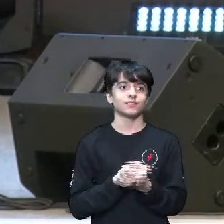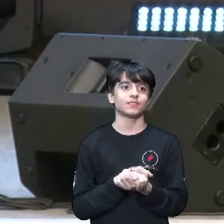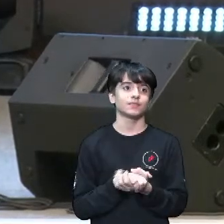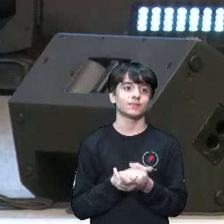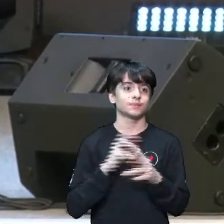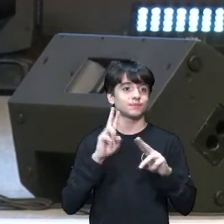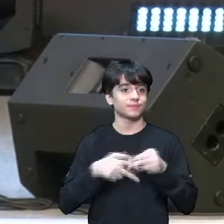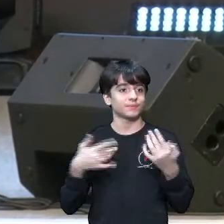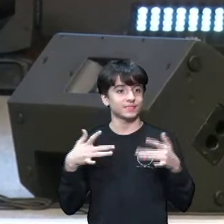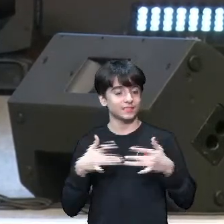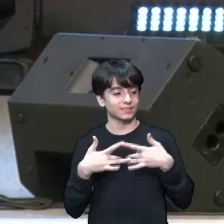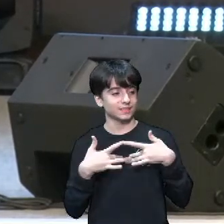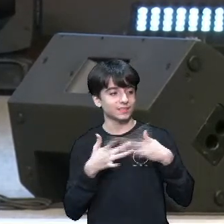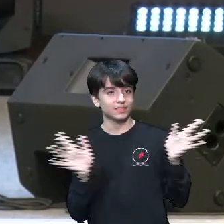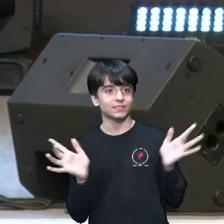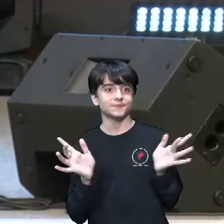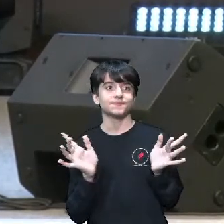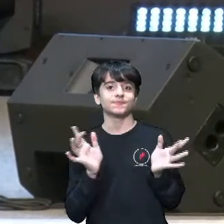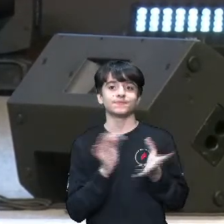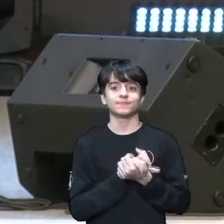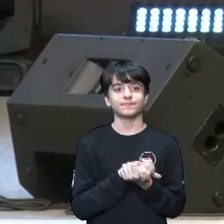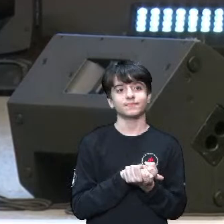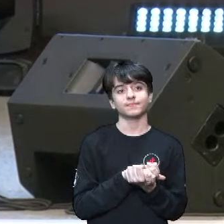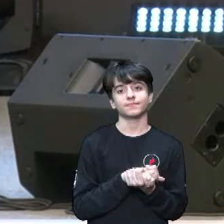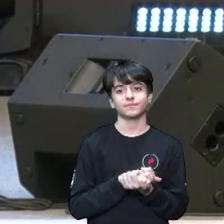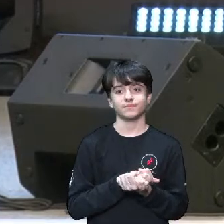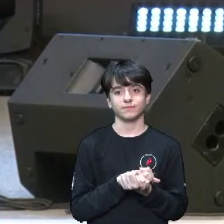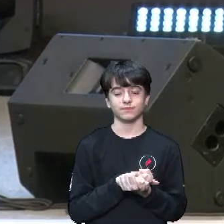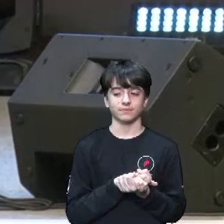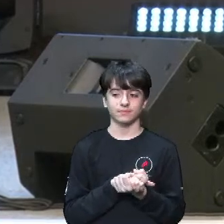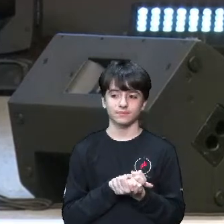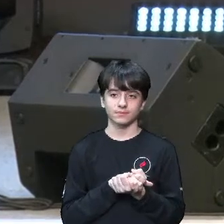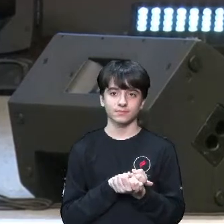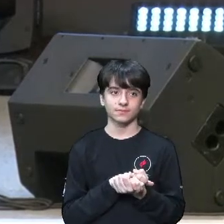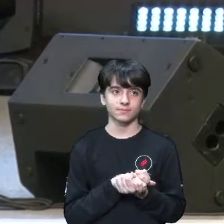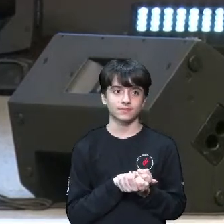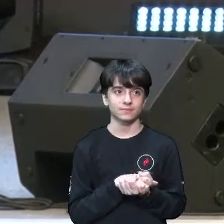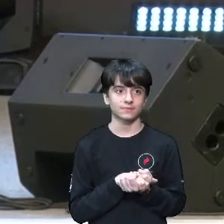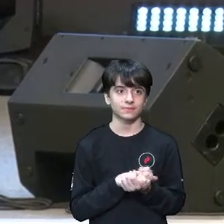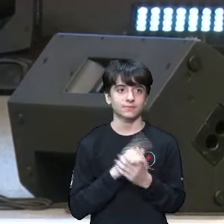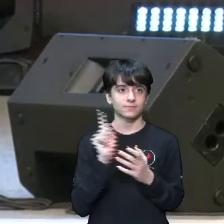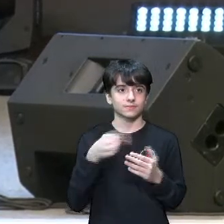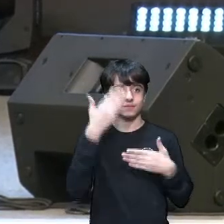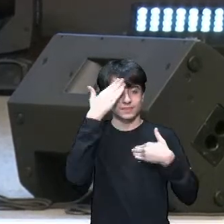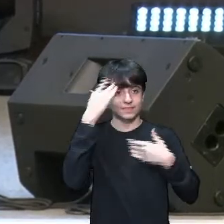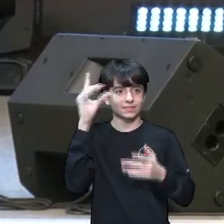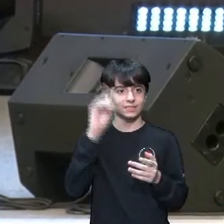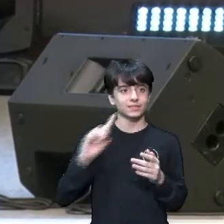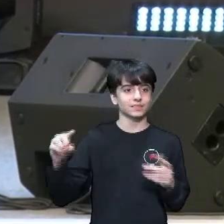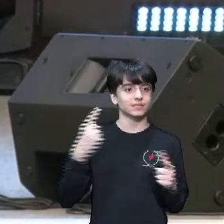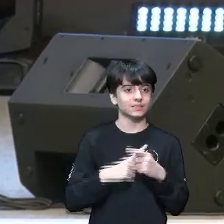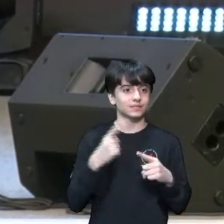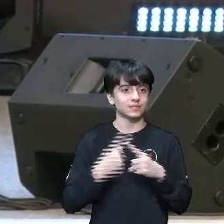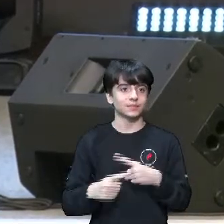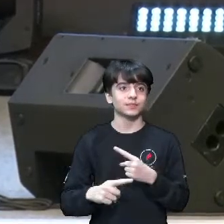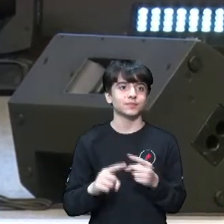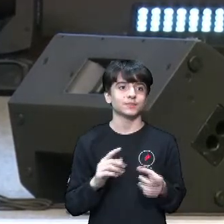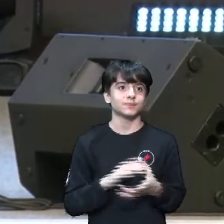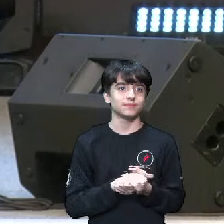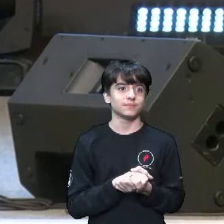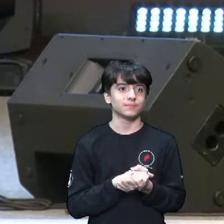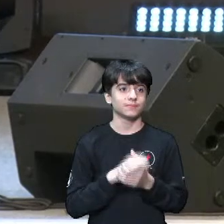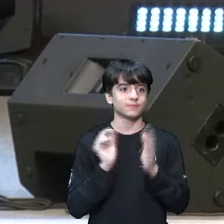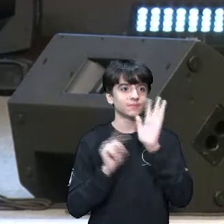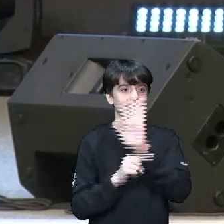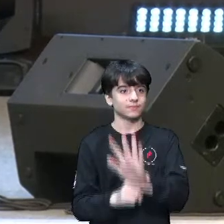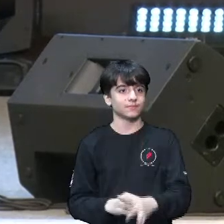generosidade, a qual faz através de nós ações de graças a Deus. Porque a administração desse serviço, não